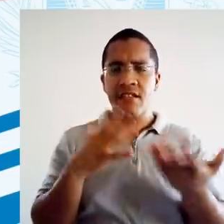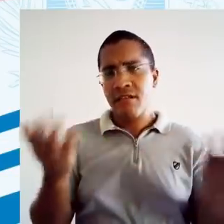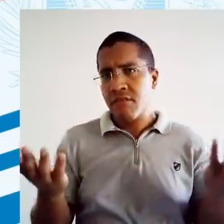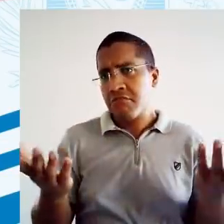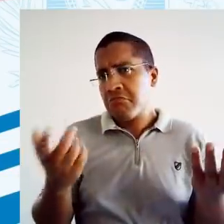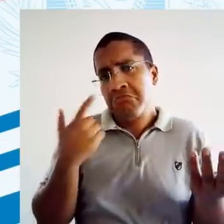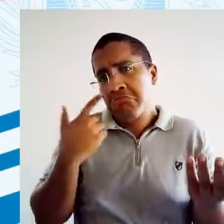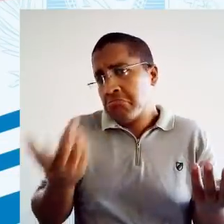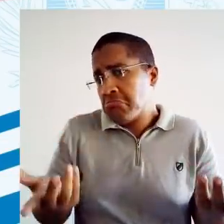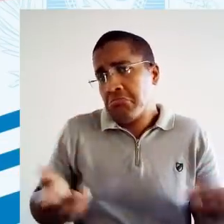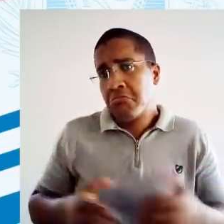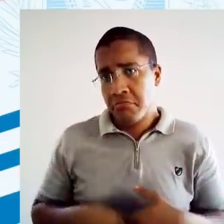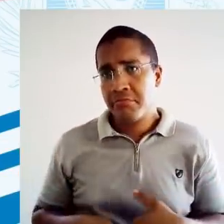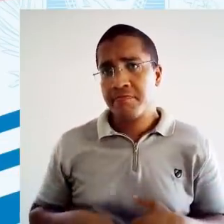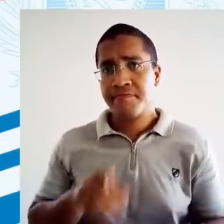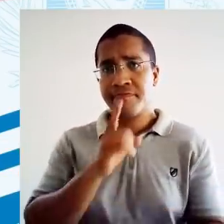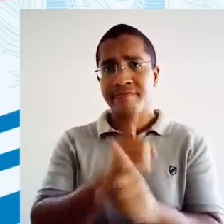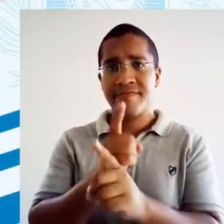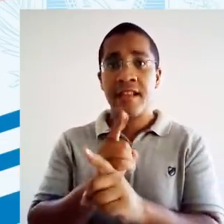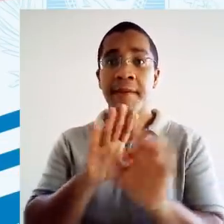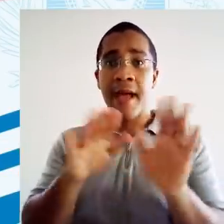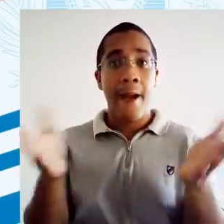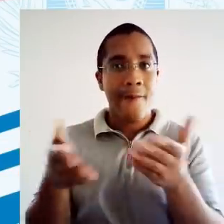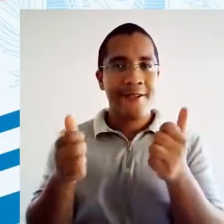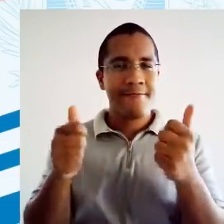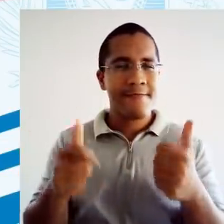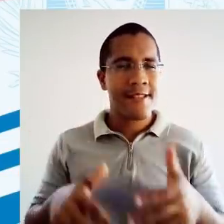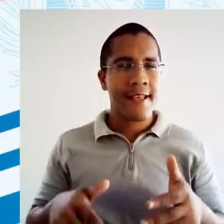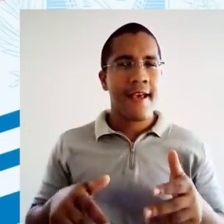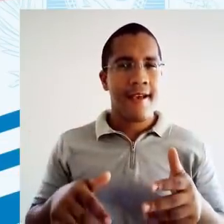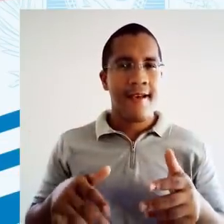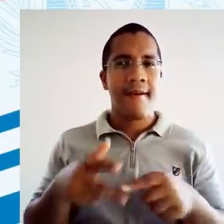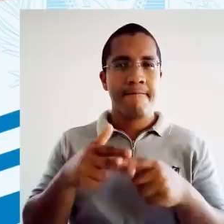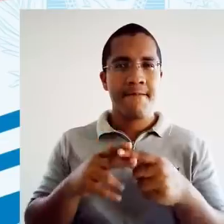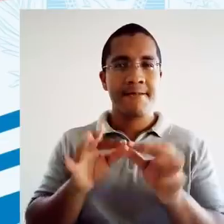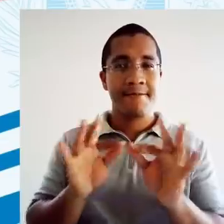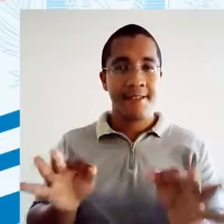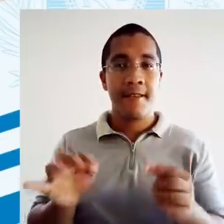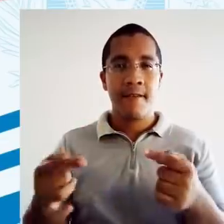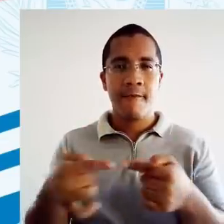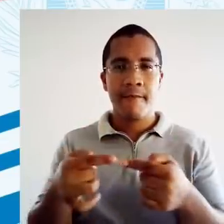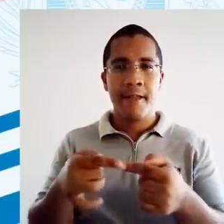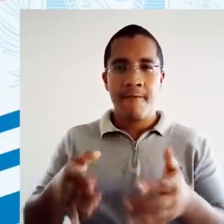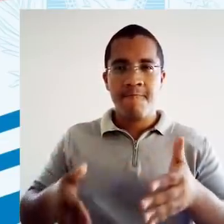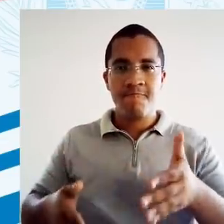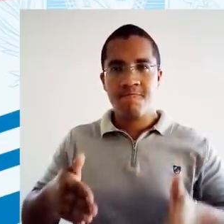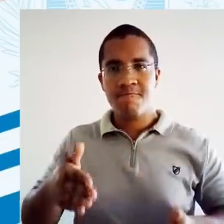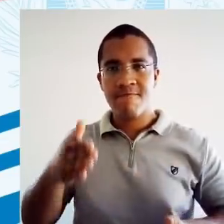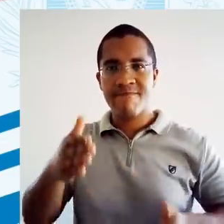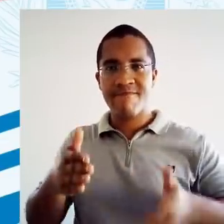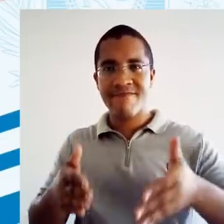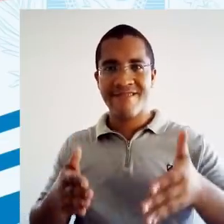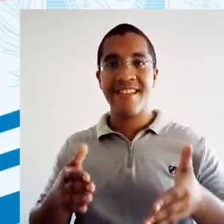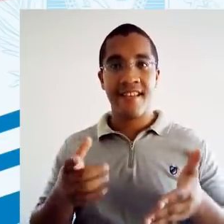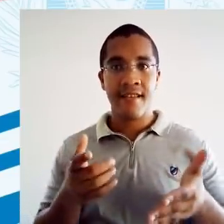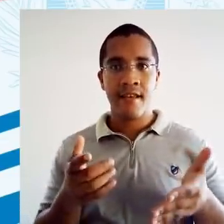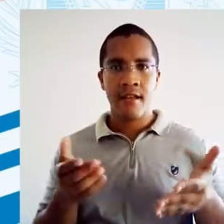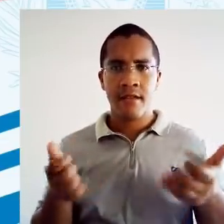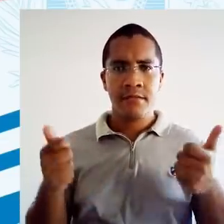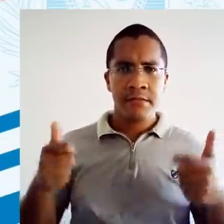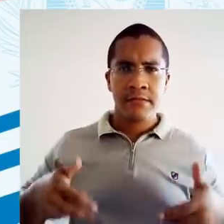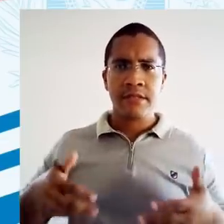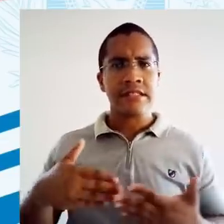nada melhor do que falar um pouco de robótica. E aí a gente vai ver alguns princípios da